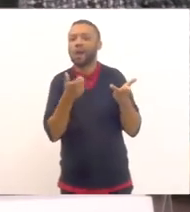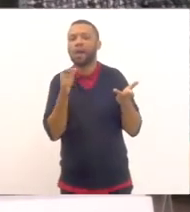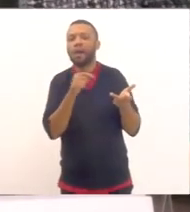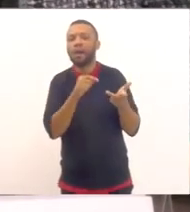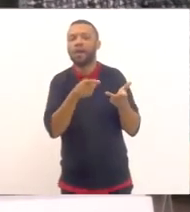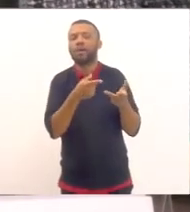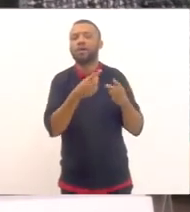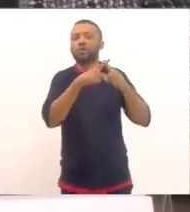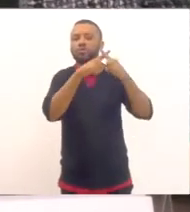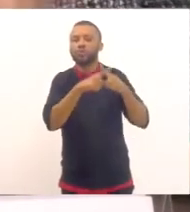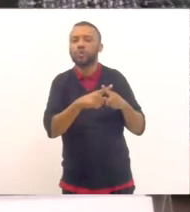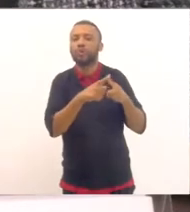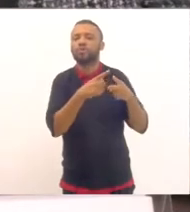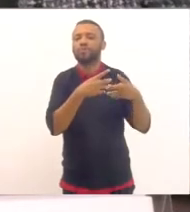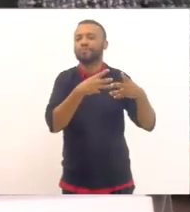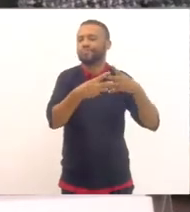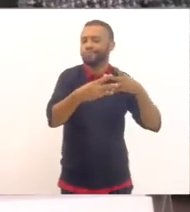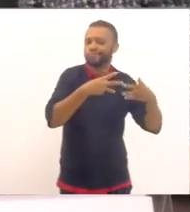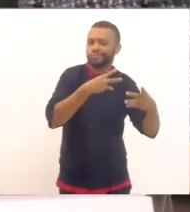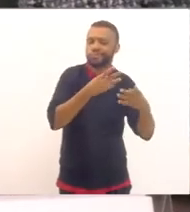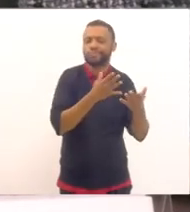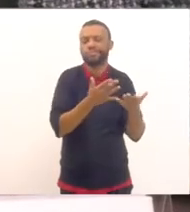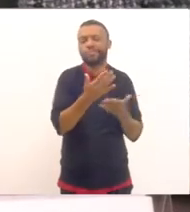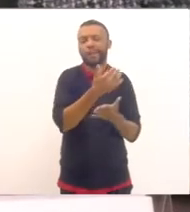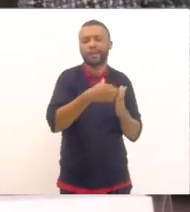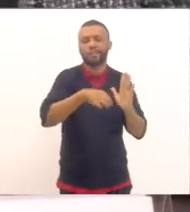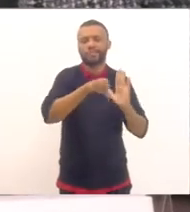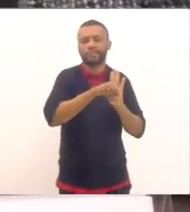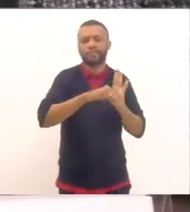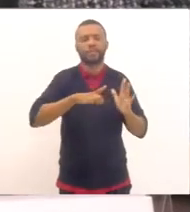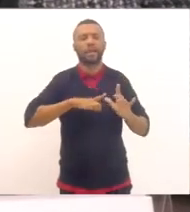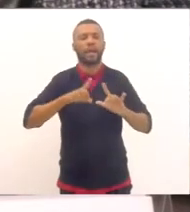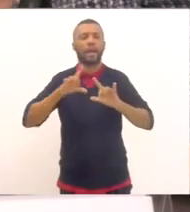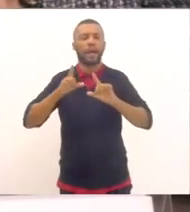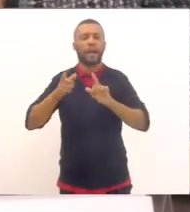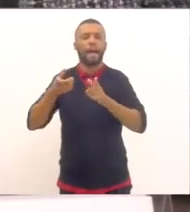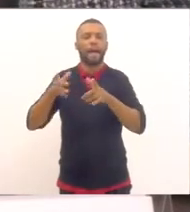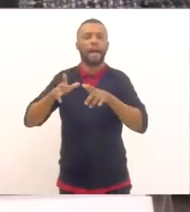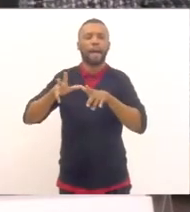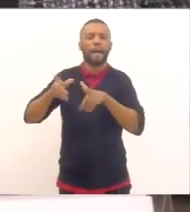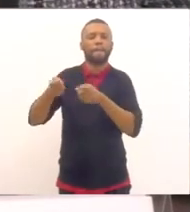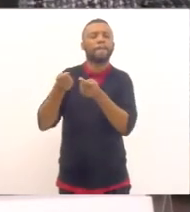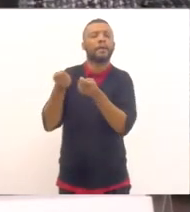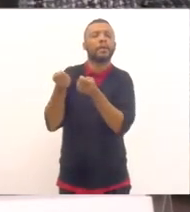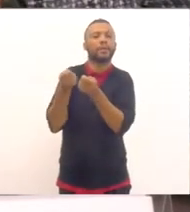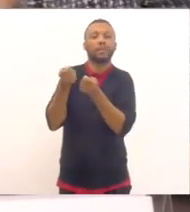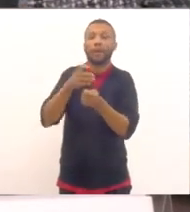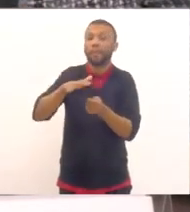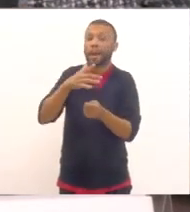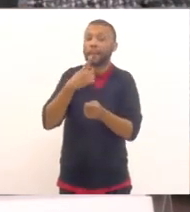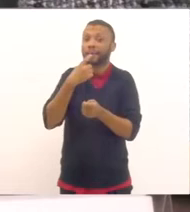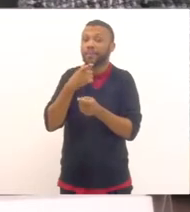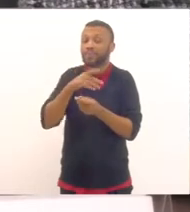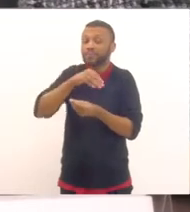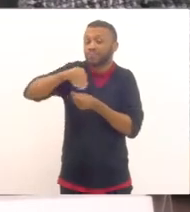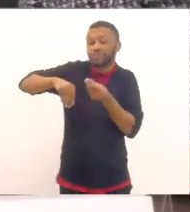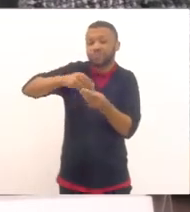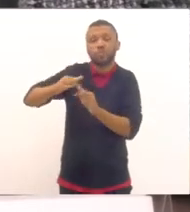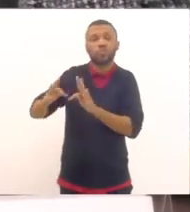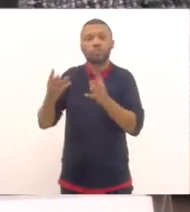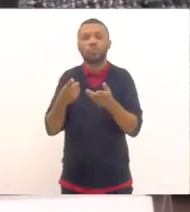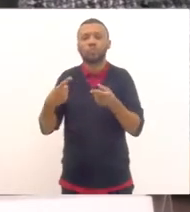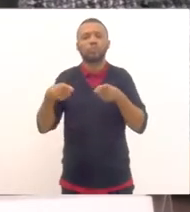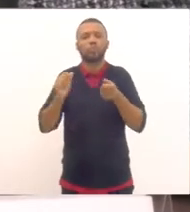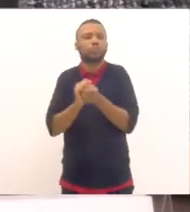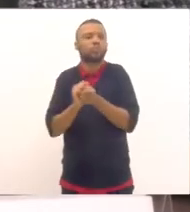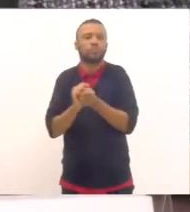por máquinas e regular em a Melissa tem um lado faca uma área vermelha com tudo junto então